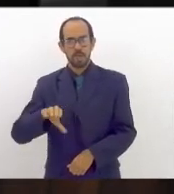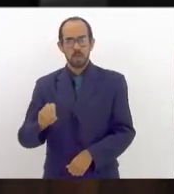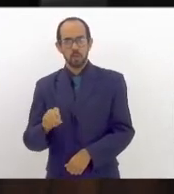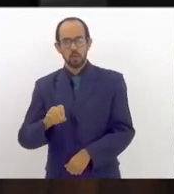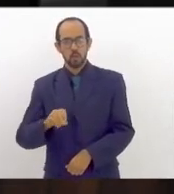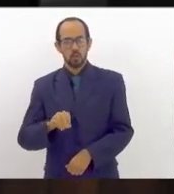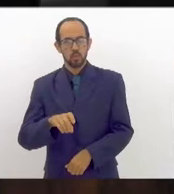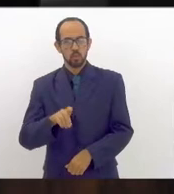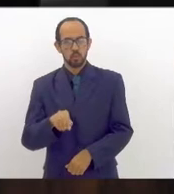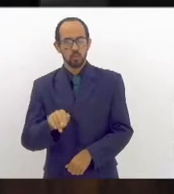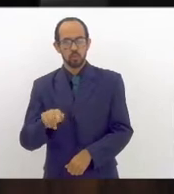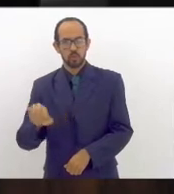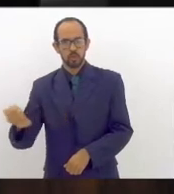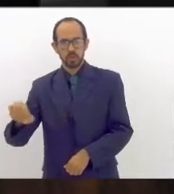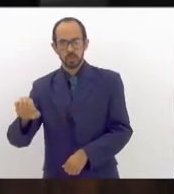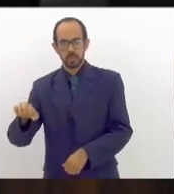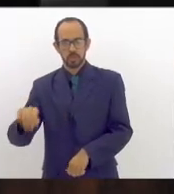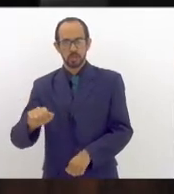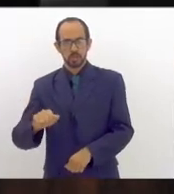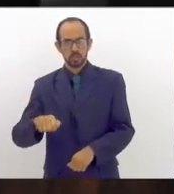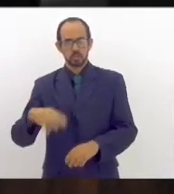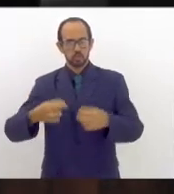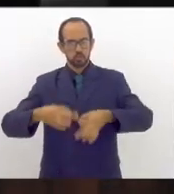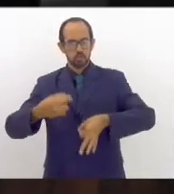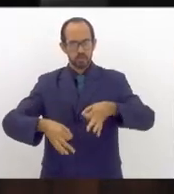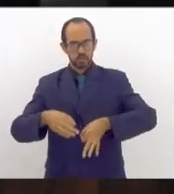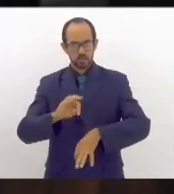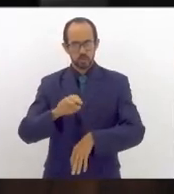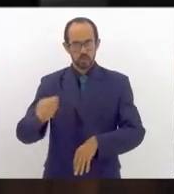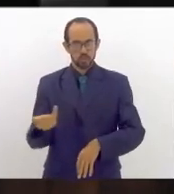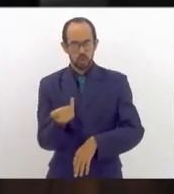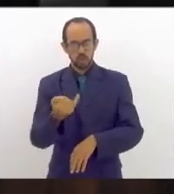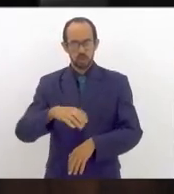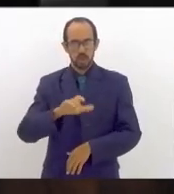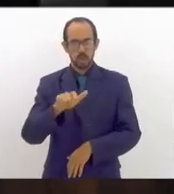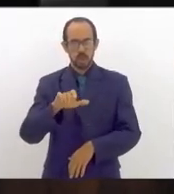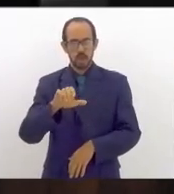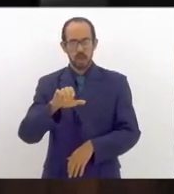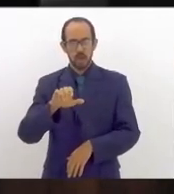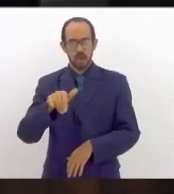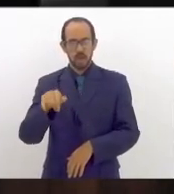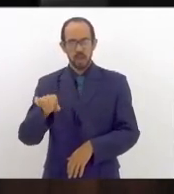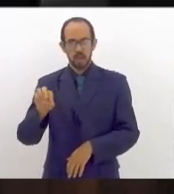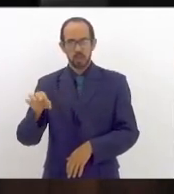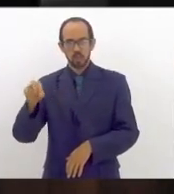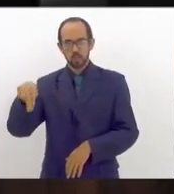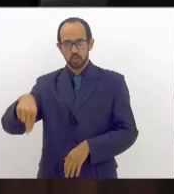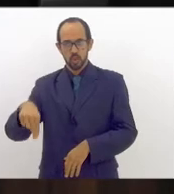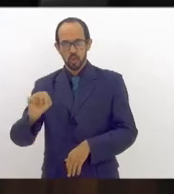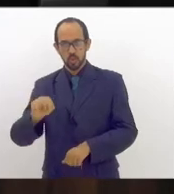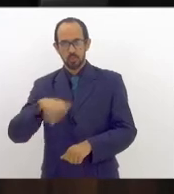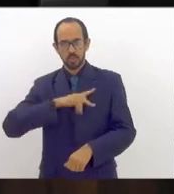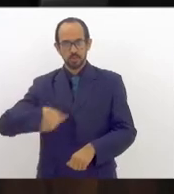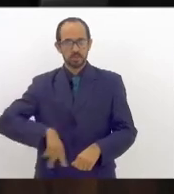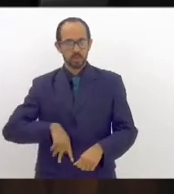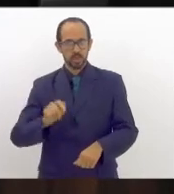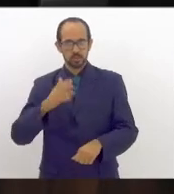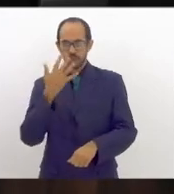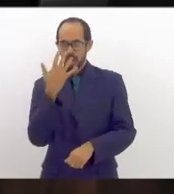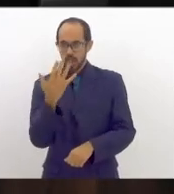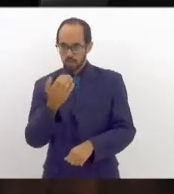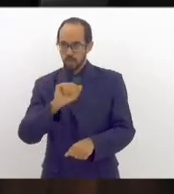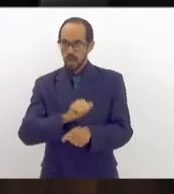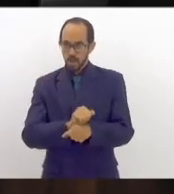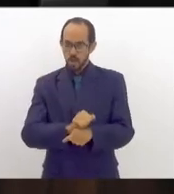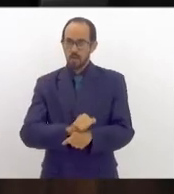juiz do TJ Cleiton Ferreira presidente da superliga carnavalesco Marcelo Oliveira de ator financeiro da